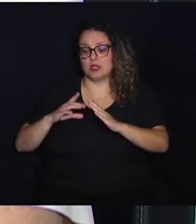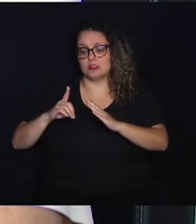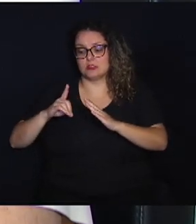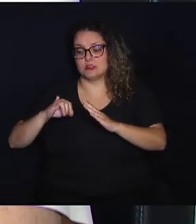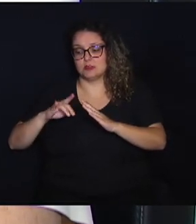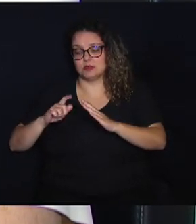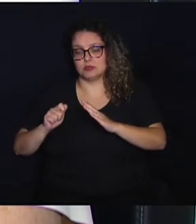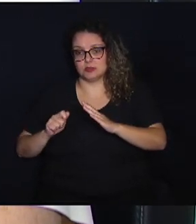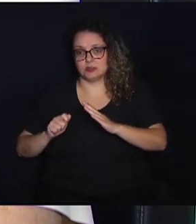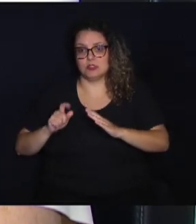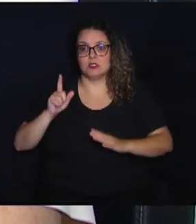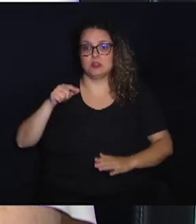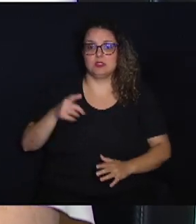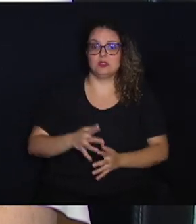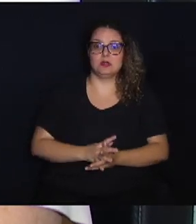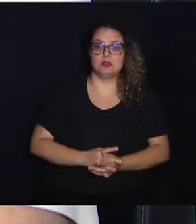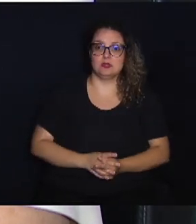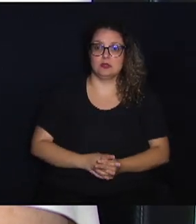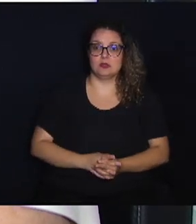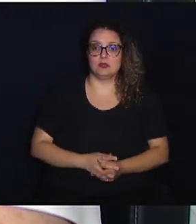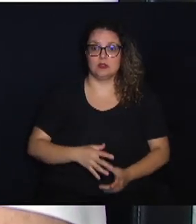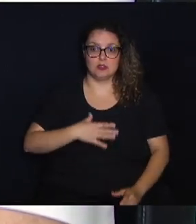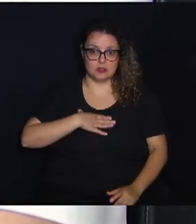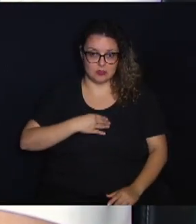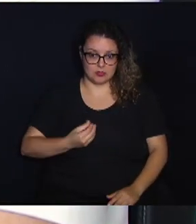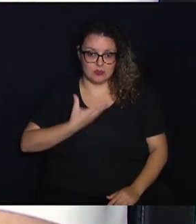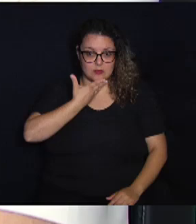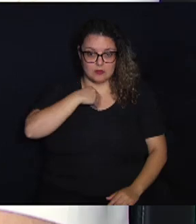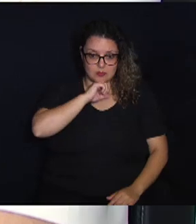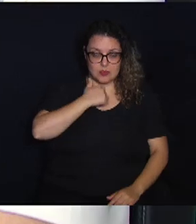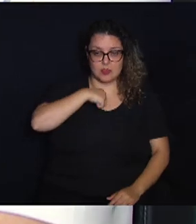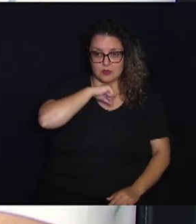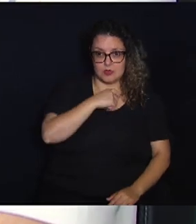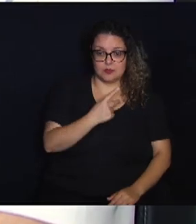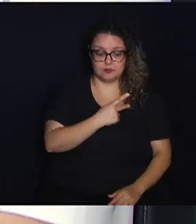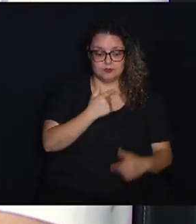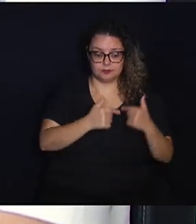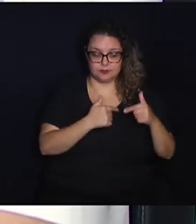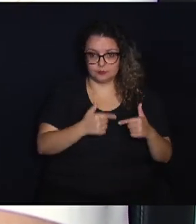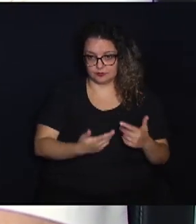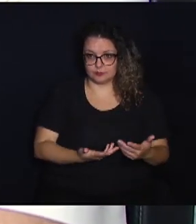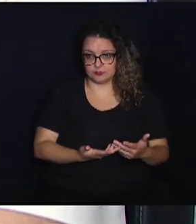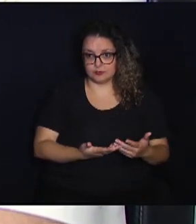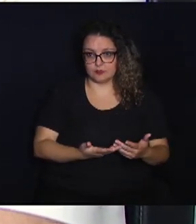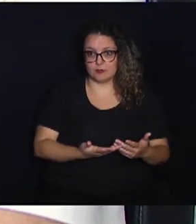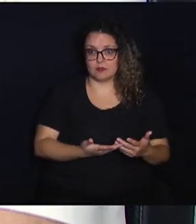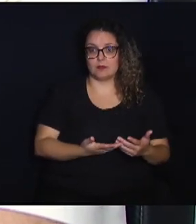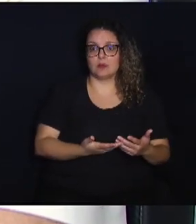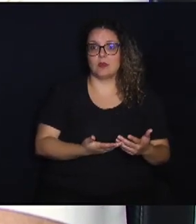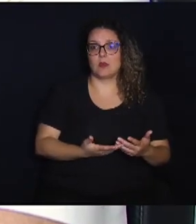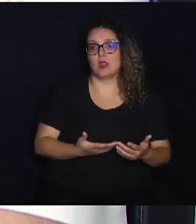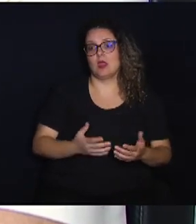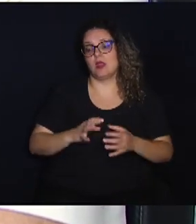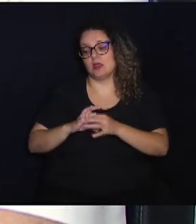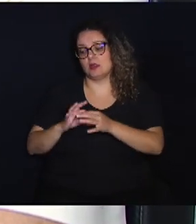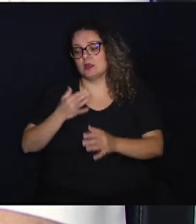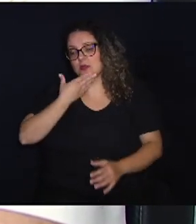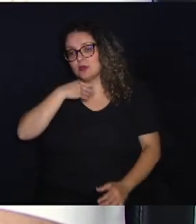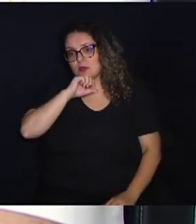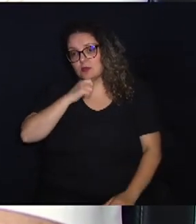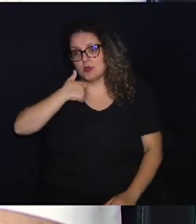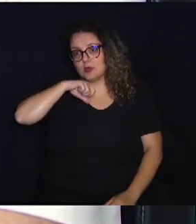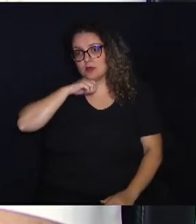para filhos que têm pai, trabalha, o pai é sozinho, deixa o pai